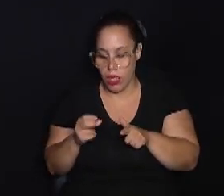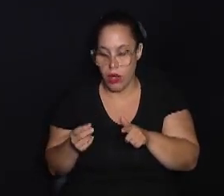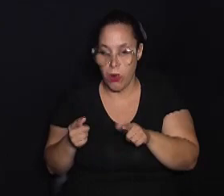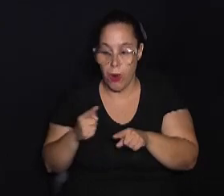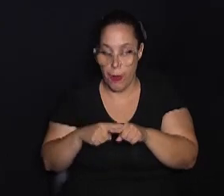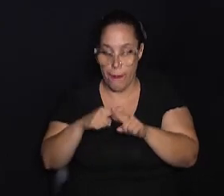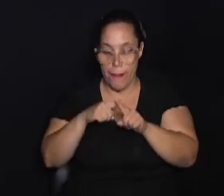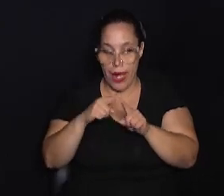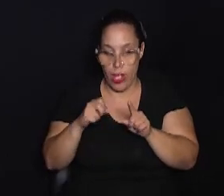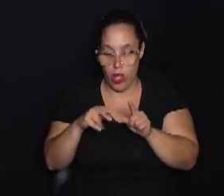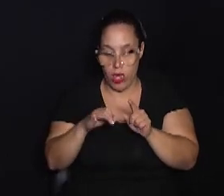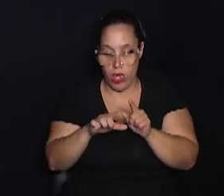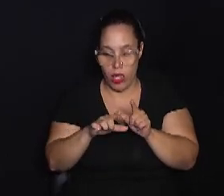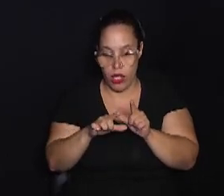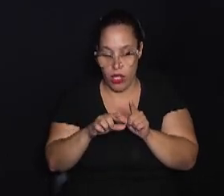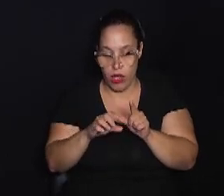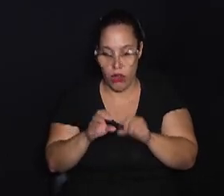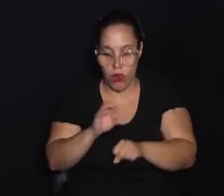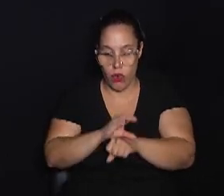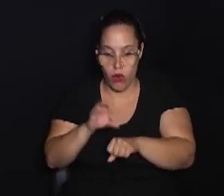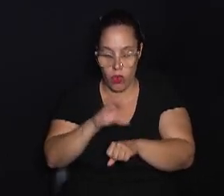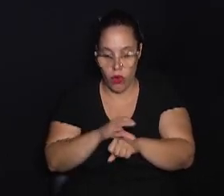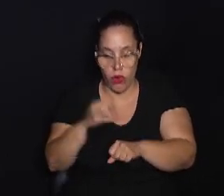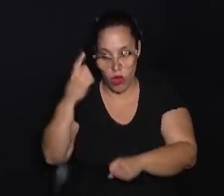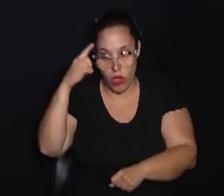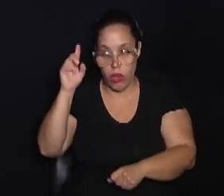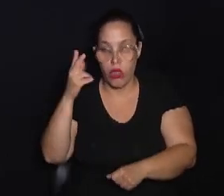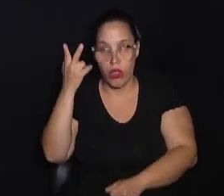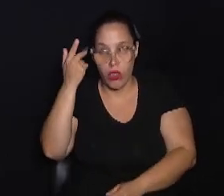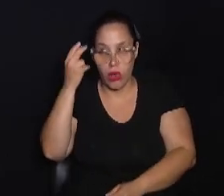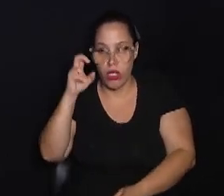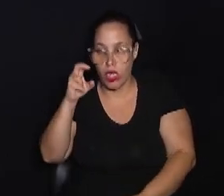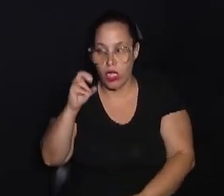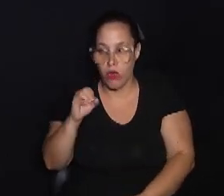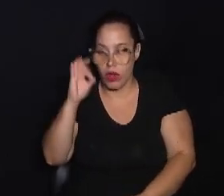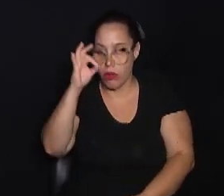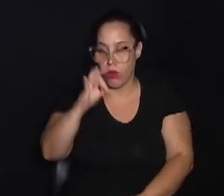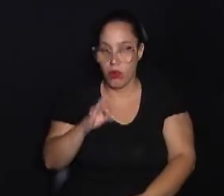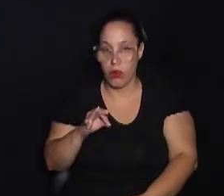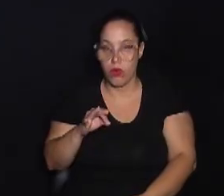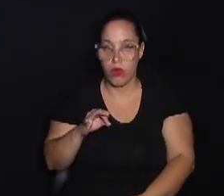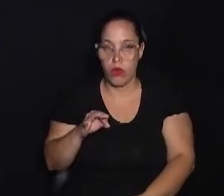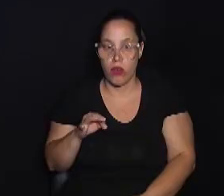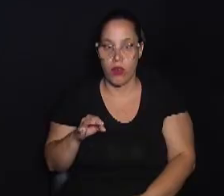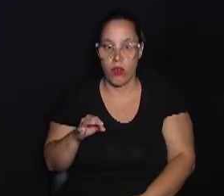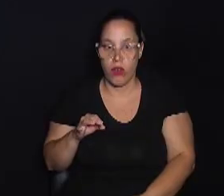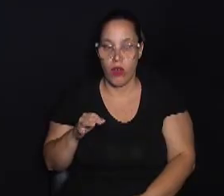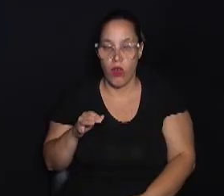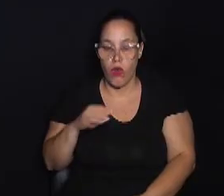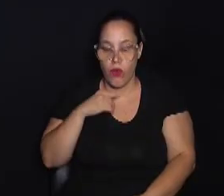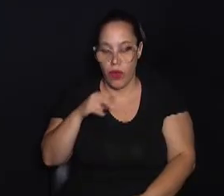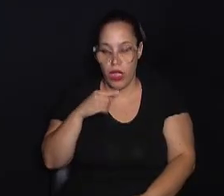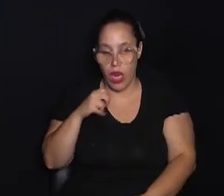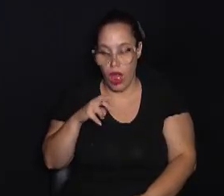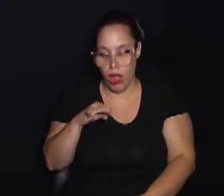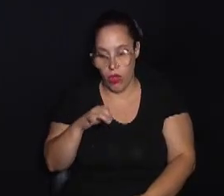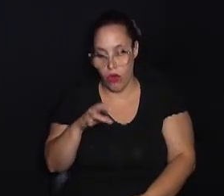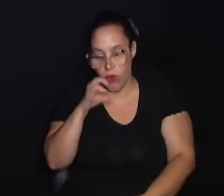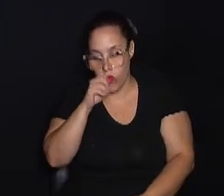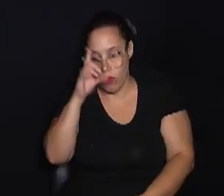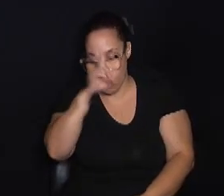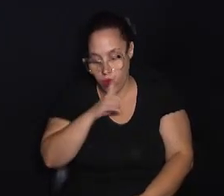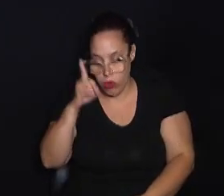adicional. O adicional constitucional em dias normais é 50%. Em dias de feriados, final de